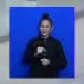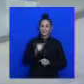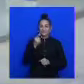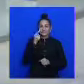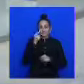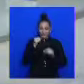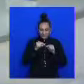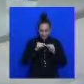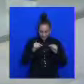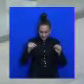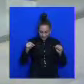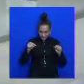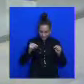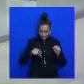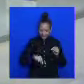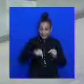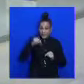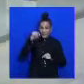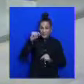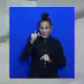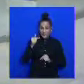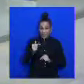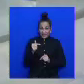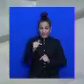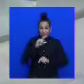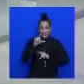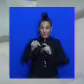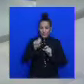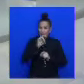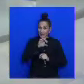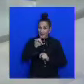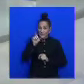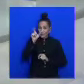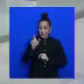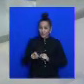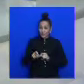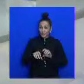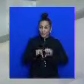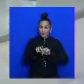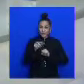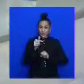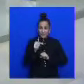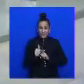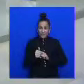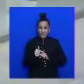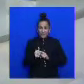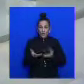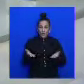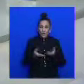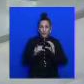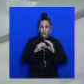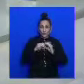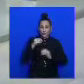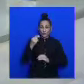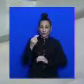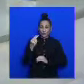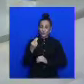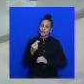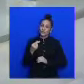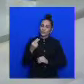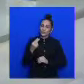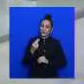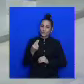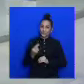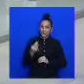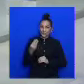E vamos confirmar então os 7 números sorteados para cada uma das 7 colunas do Super 7, hoje concurso